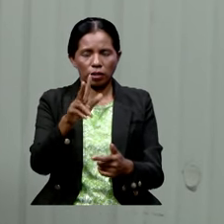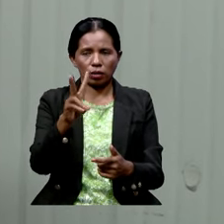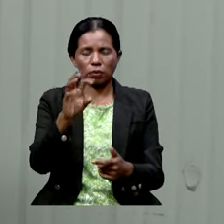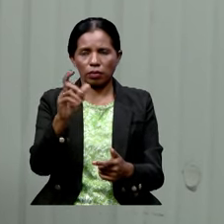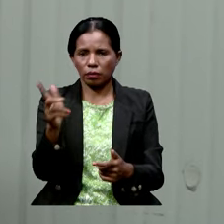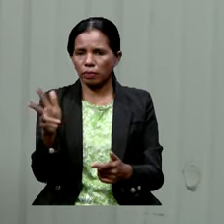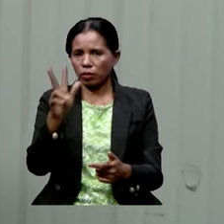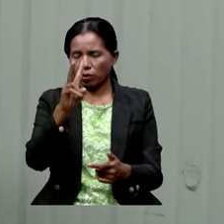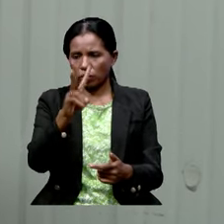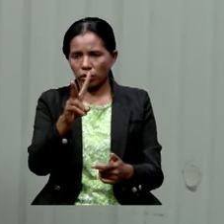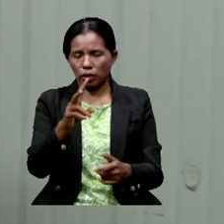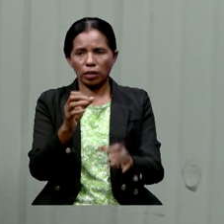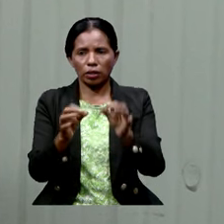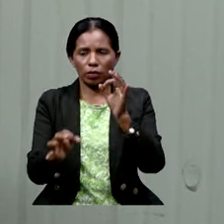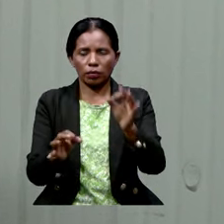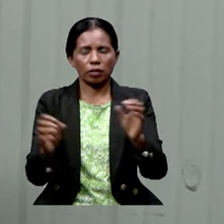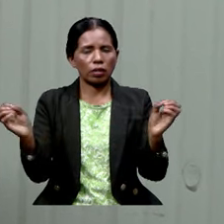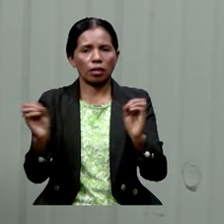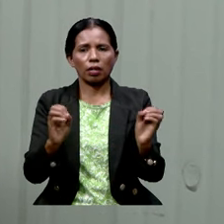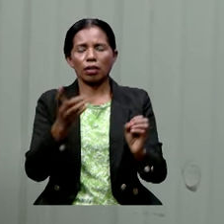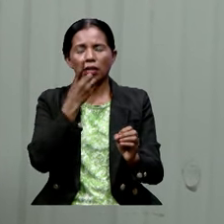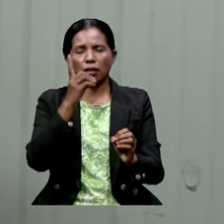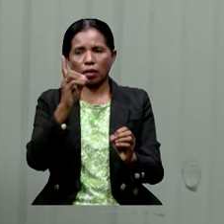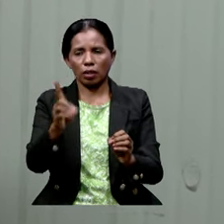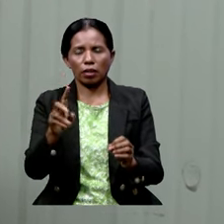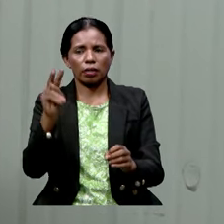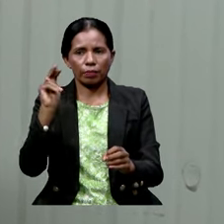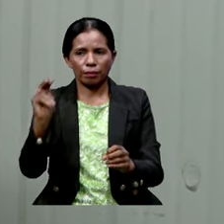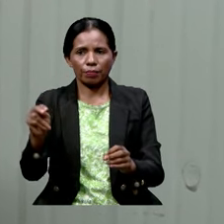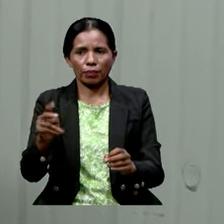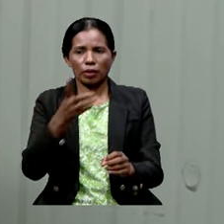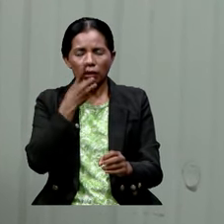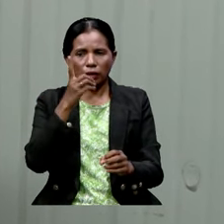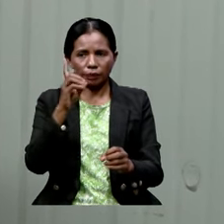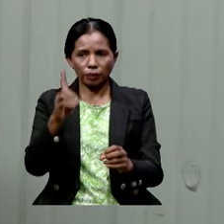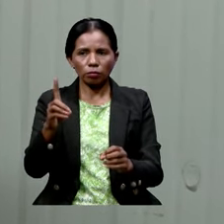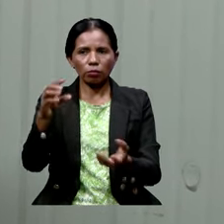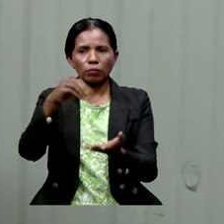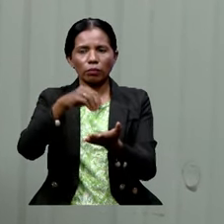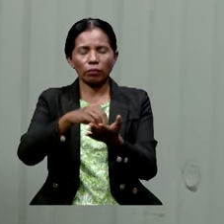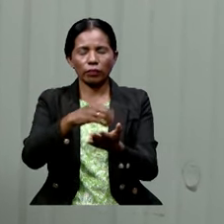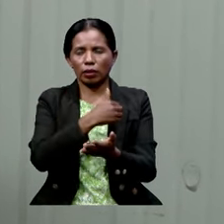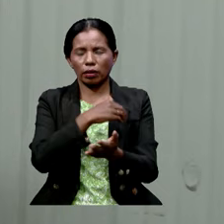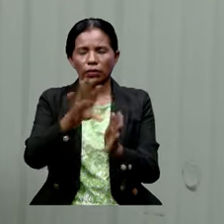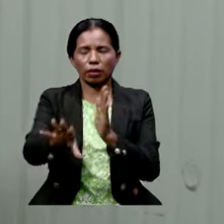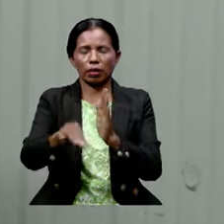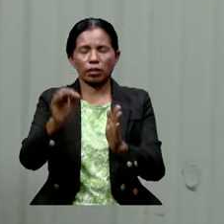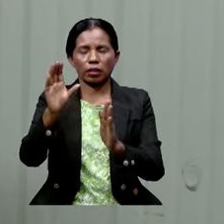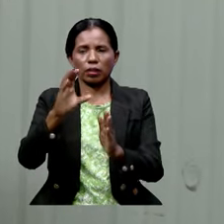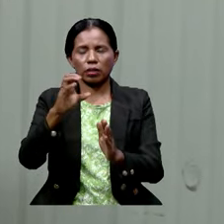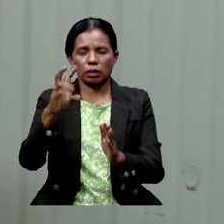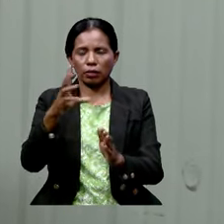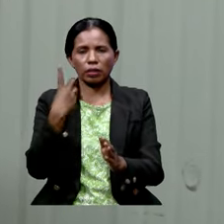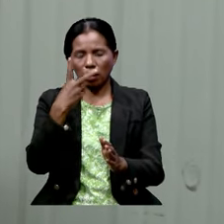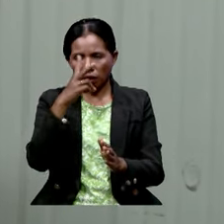83/2022, até que se minha faila, tu declara, minha declaração prévia mais serve, se der o que tem declarado, se não liman, macaita